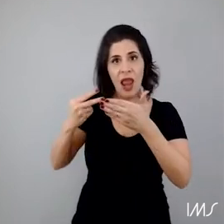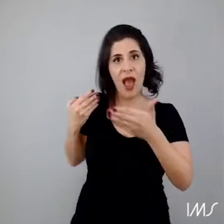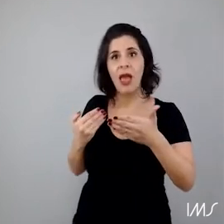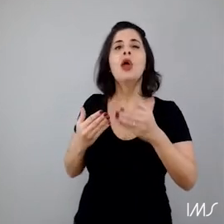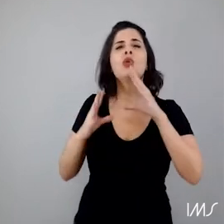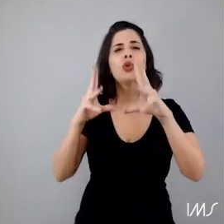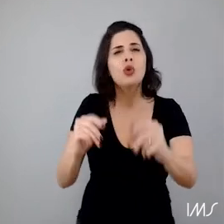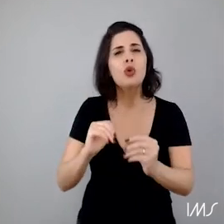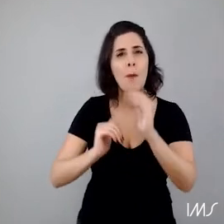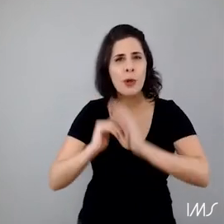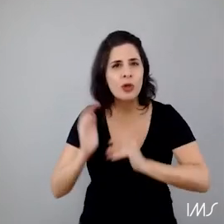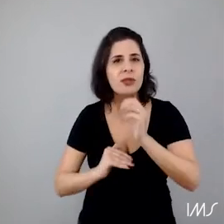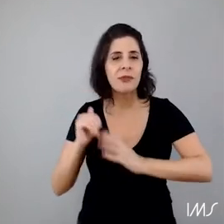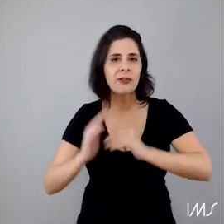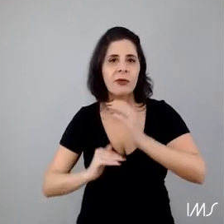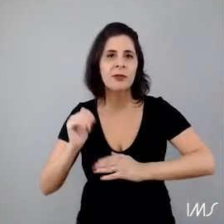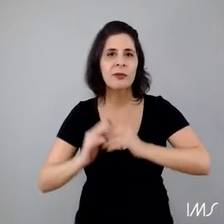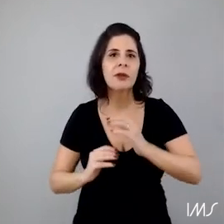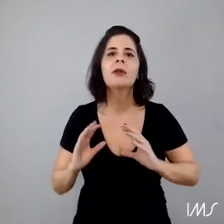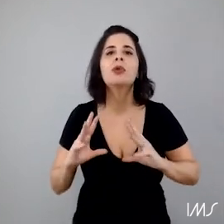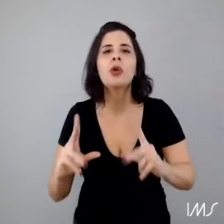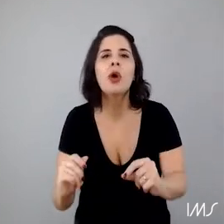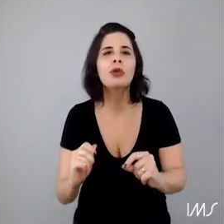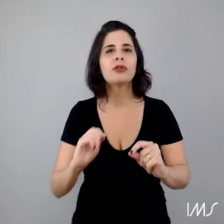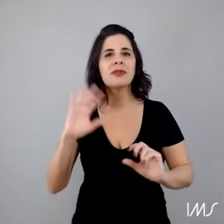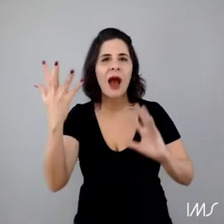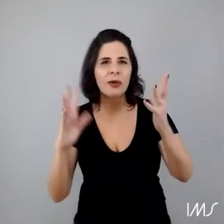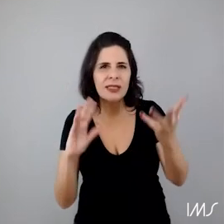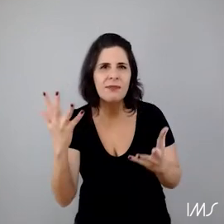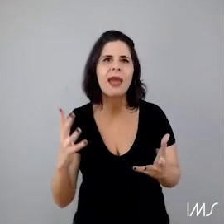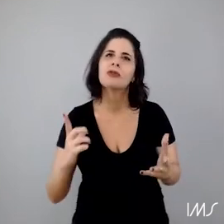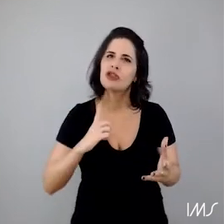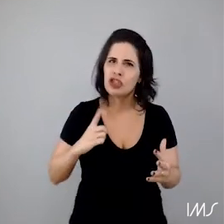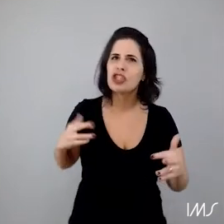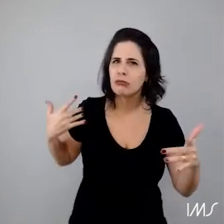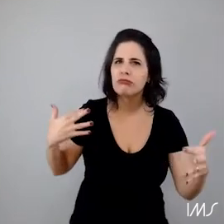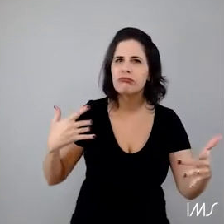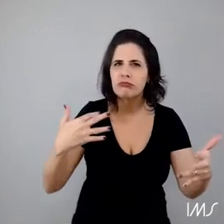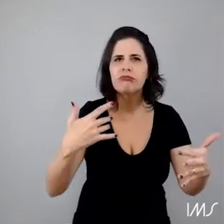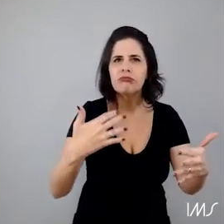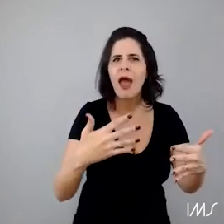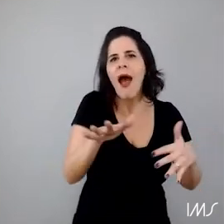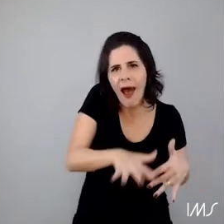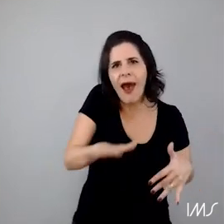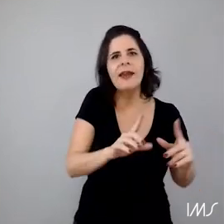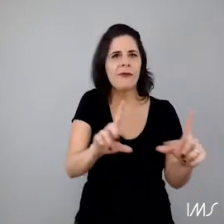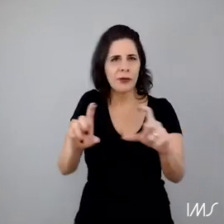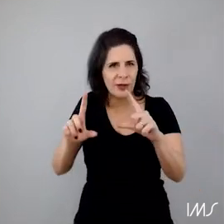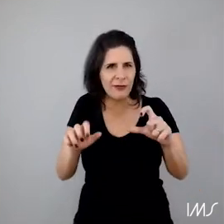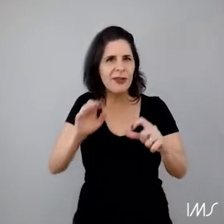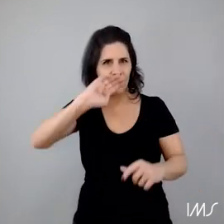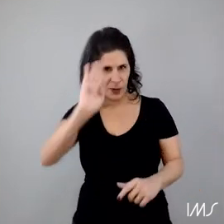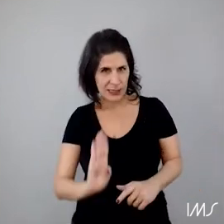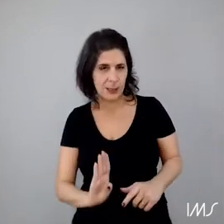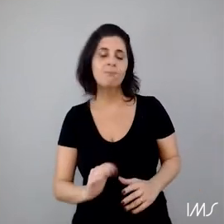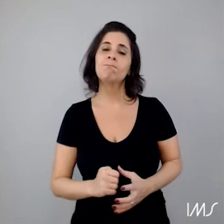e dos inúmeros acontecimentos que pontilham no campo fotográfico